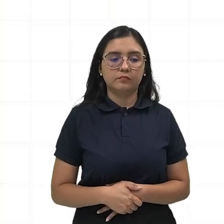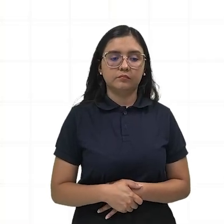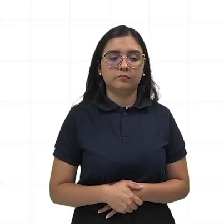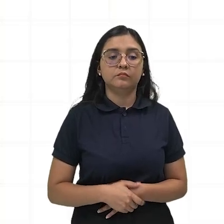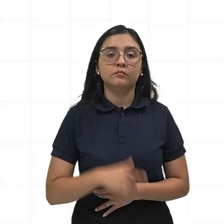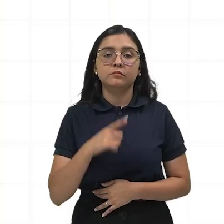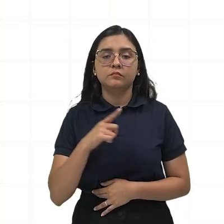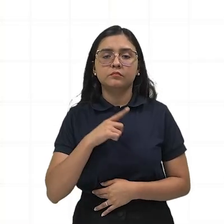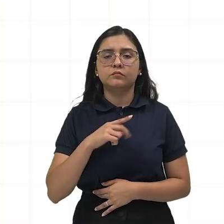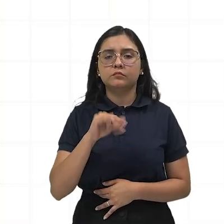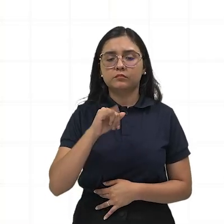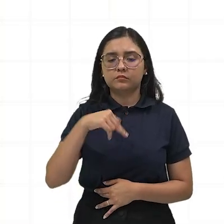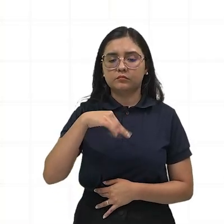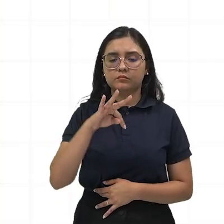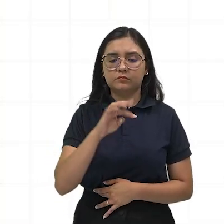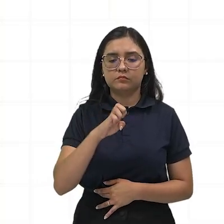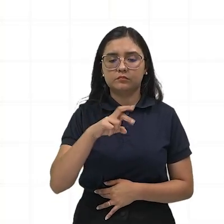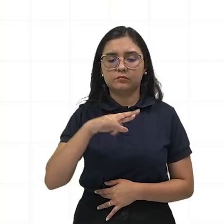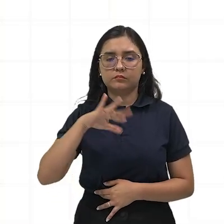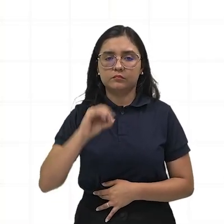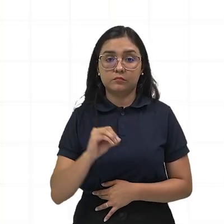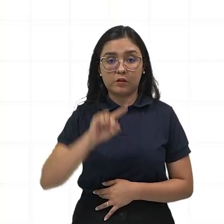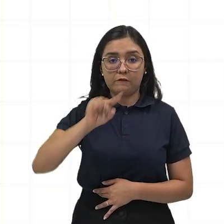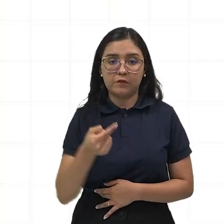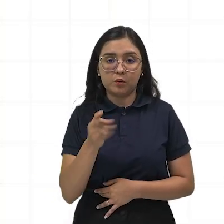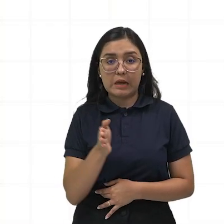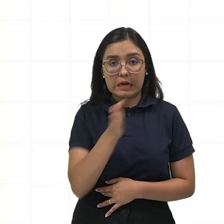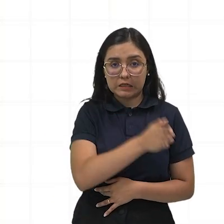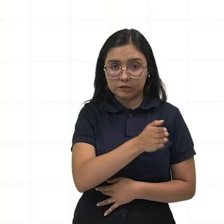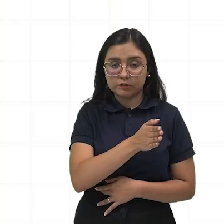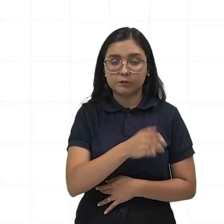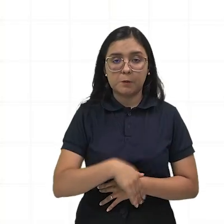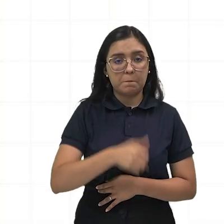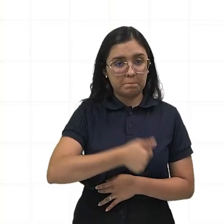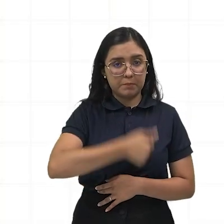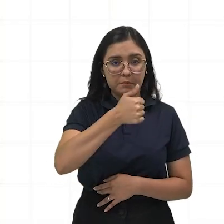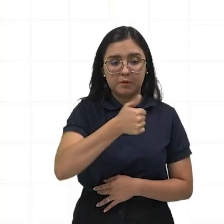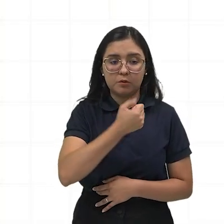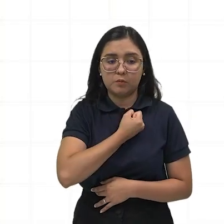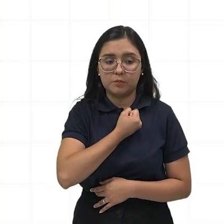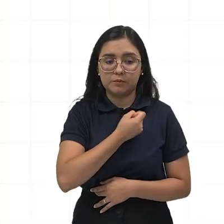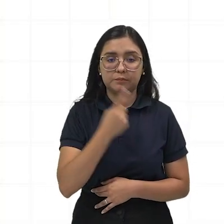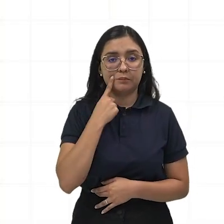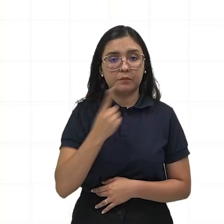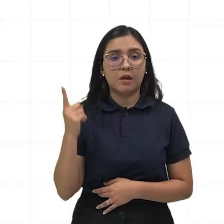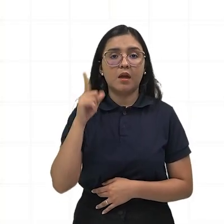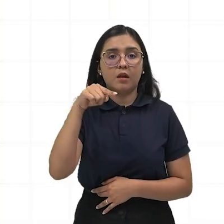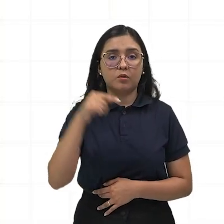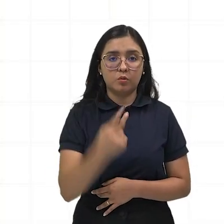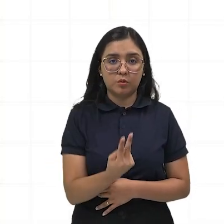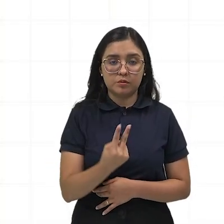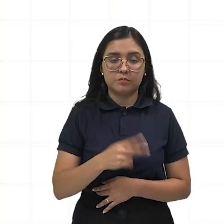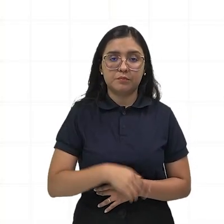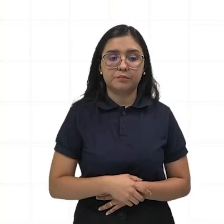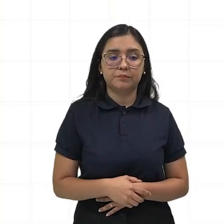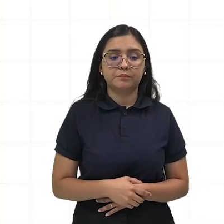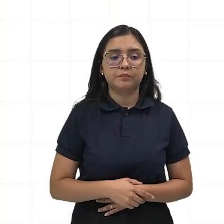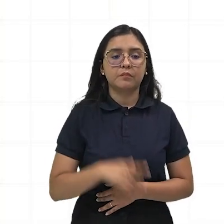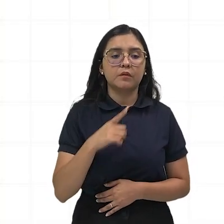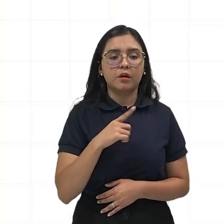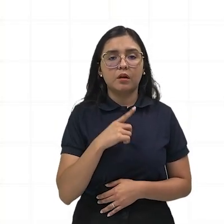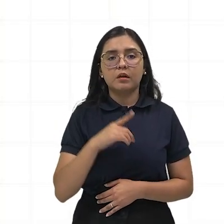vem antes da vírgula, ó. Então, a parte inteira, tá aqui, é 2.